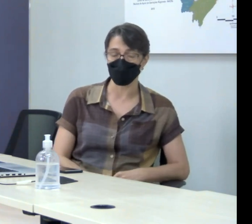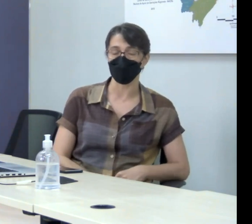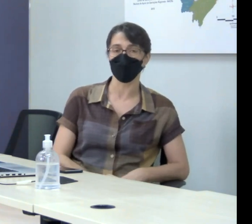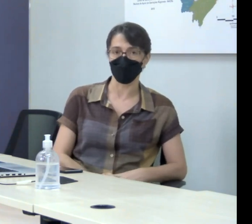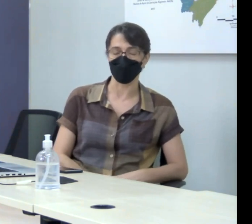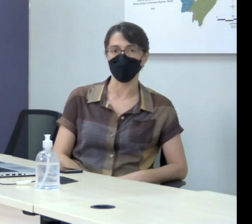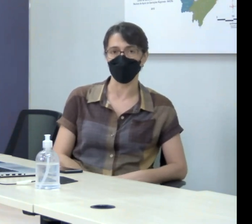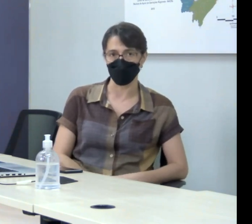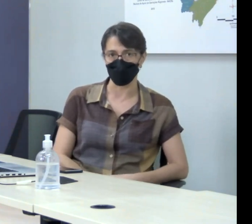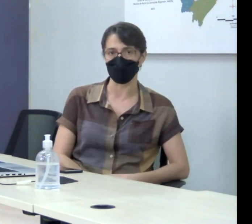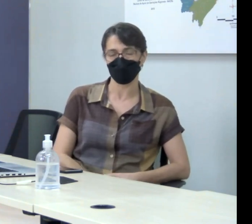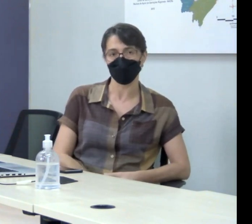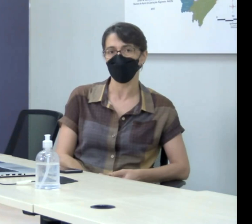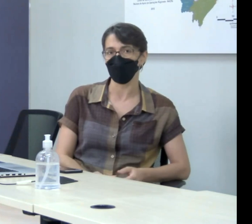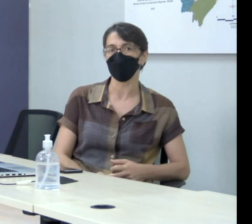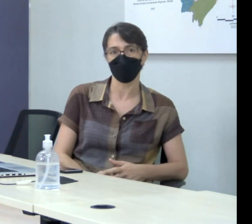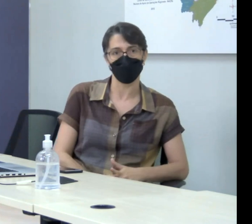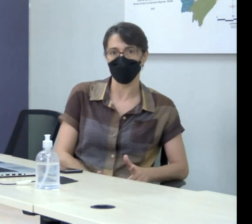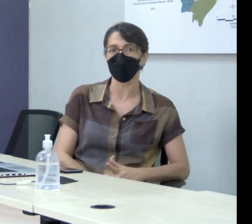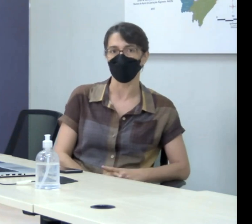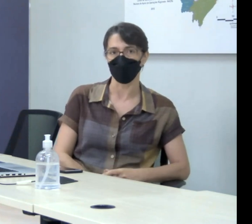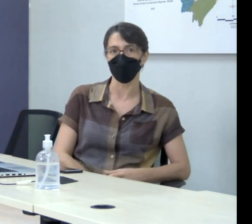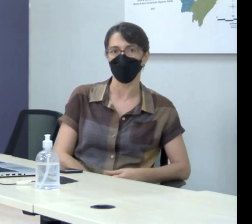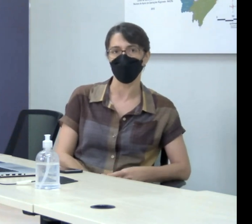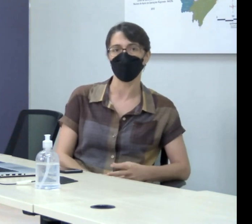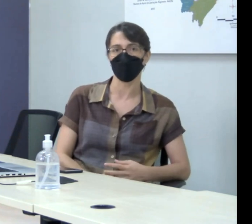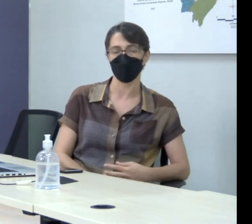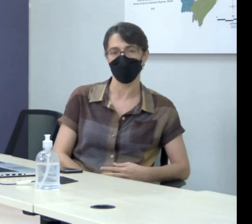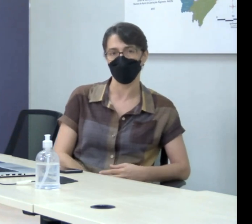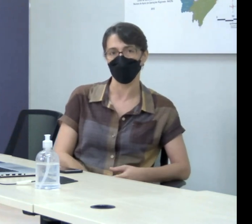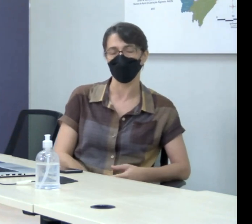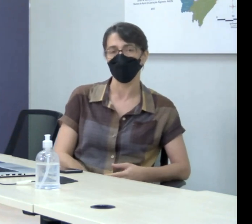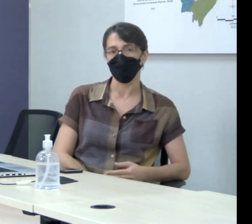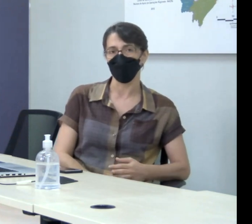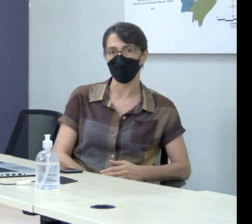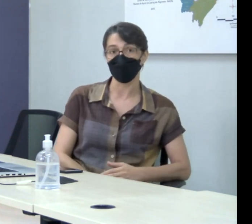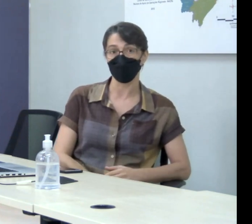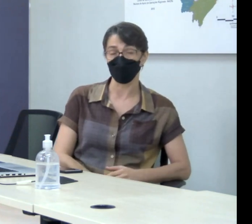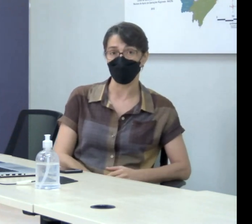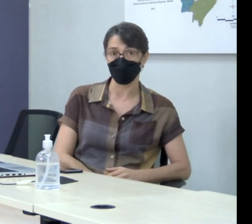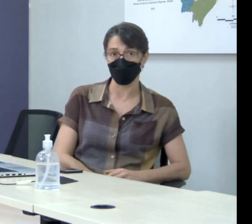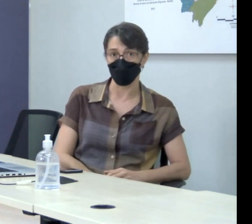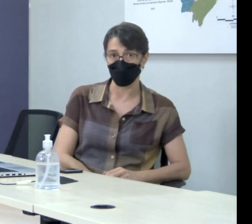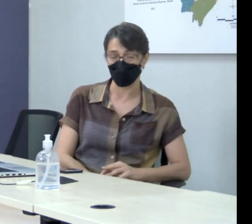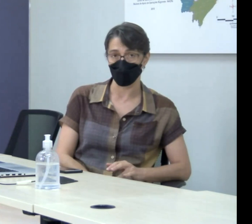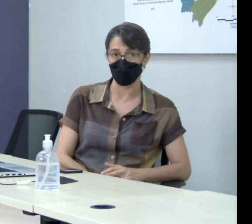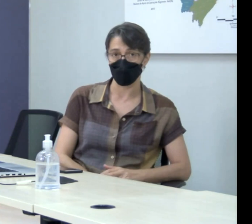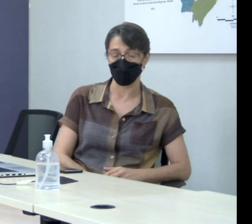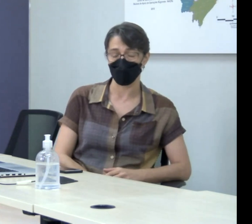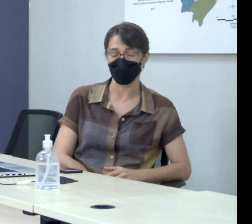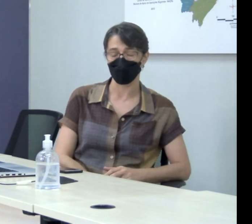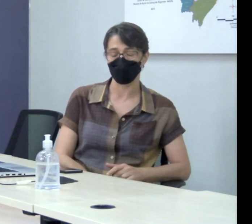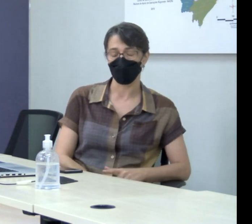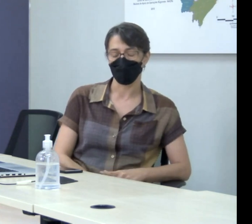bastante interessante Claro tem problema sem Defeitos tem como qualquer coisa a gente tem ainda algumas dificuldades com relação